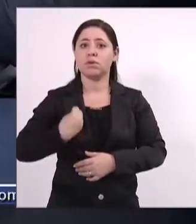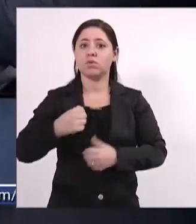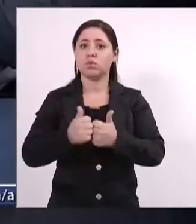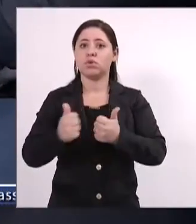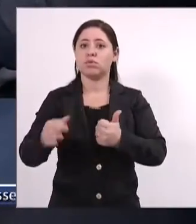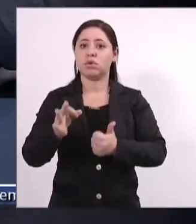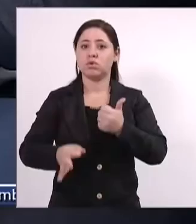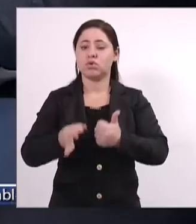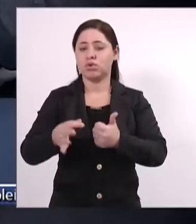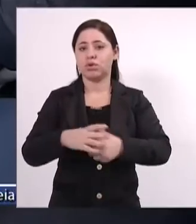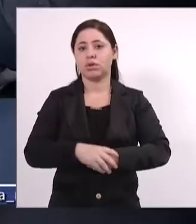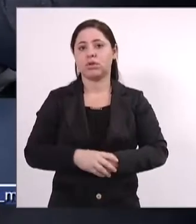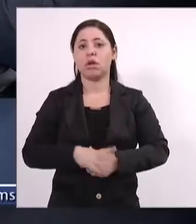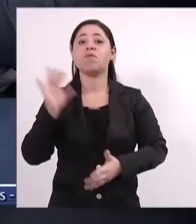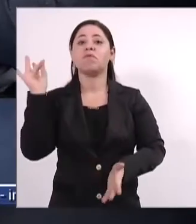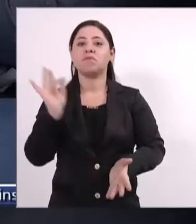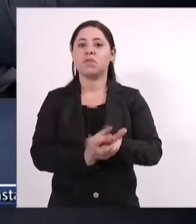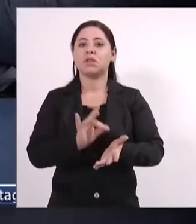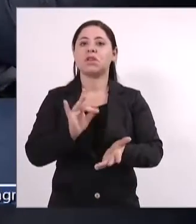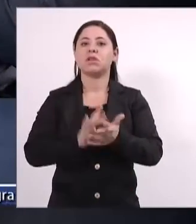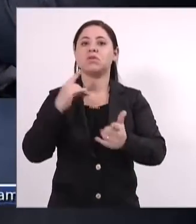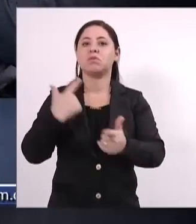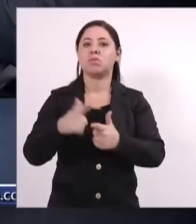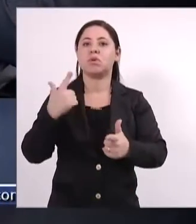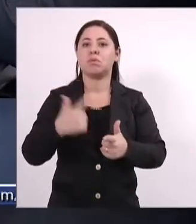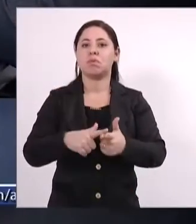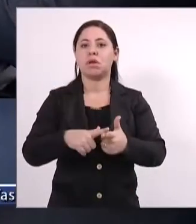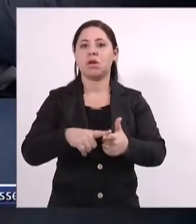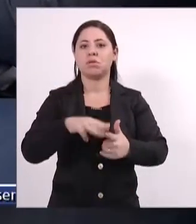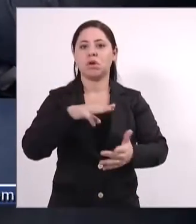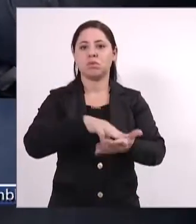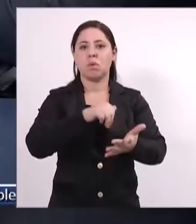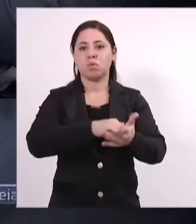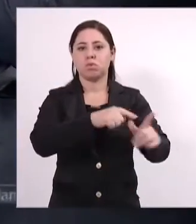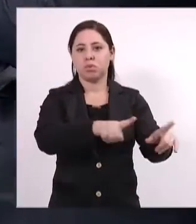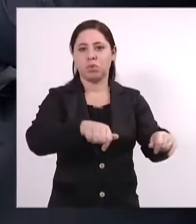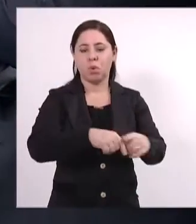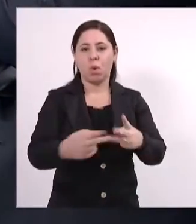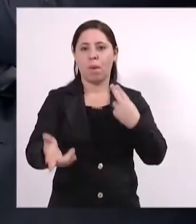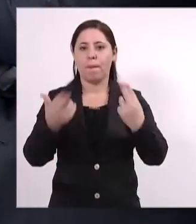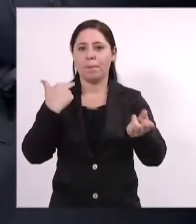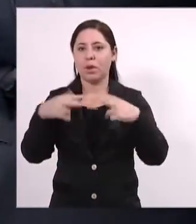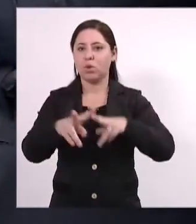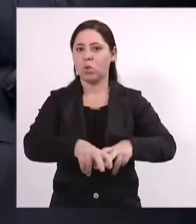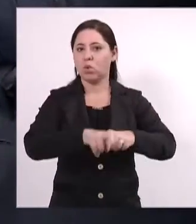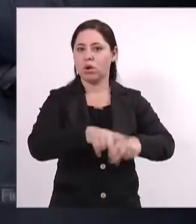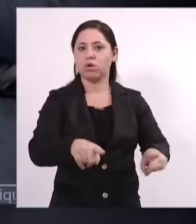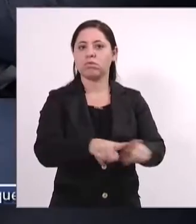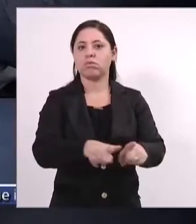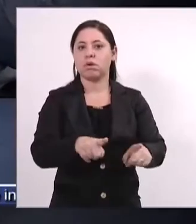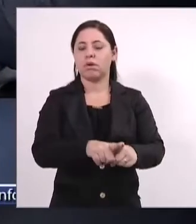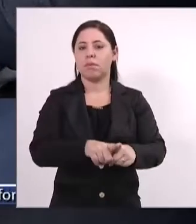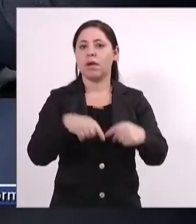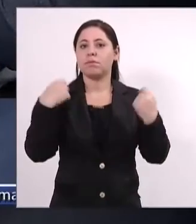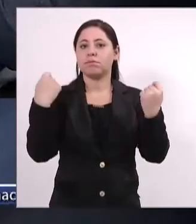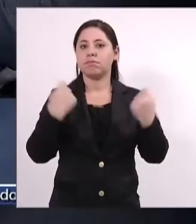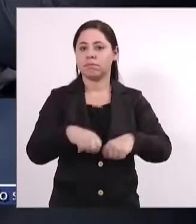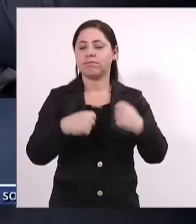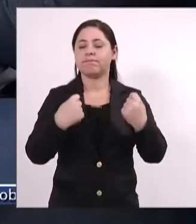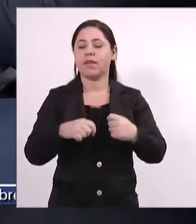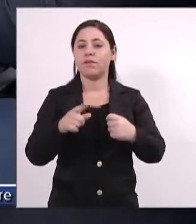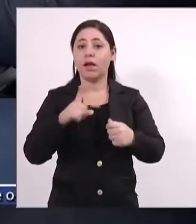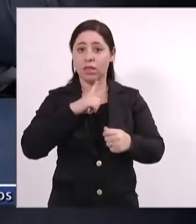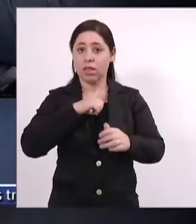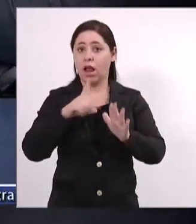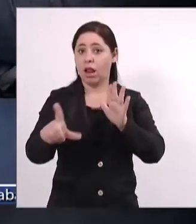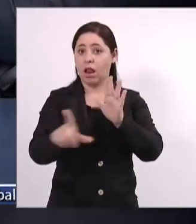de Justiça e realmente os programas de regularização fundiária, tanto urbano quanto rural, devem ser contemplados na nova